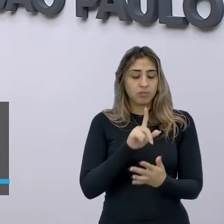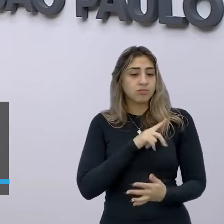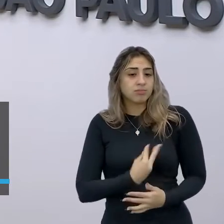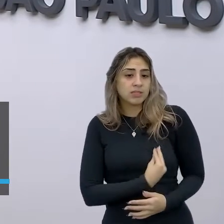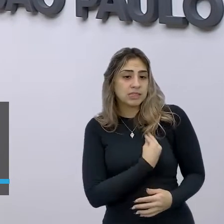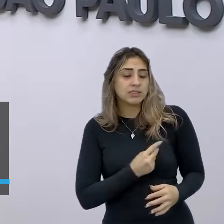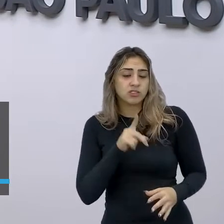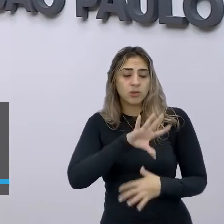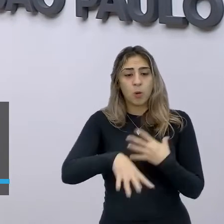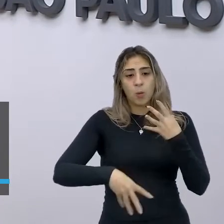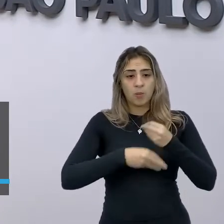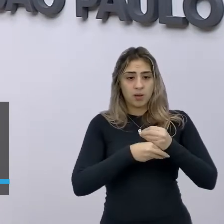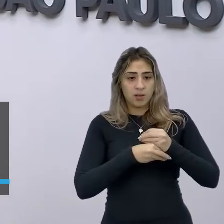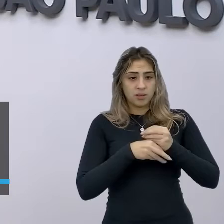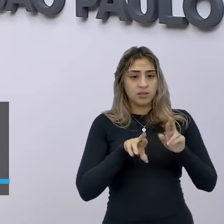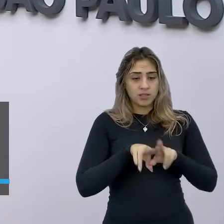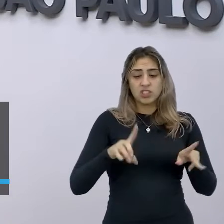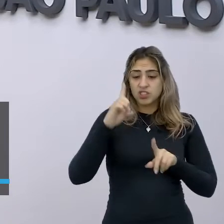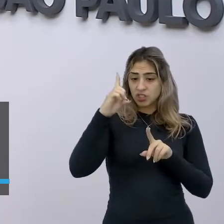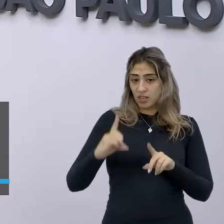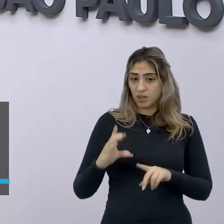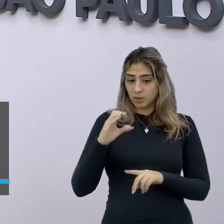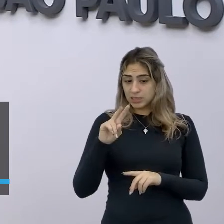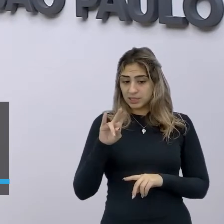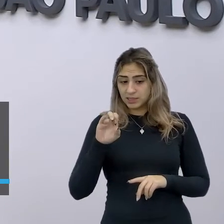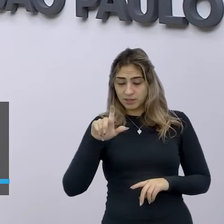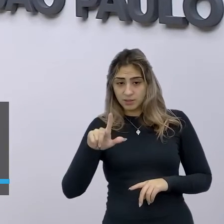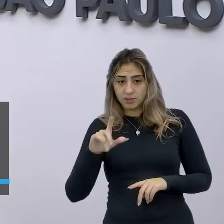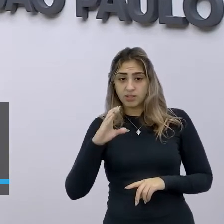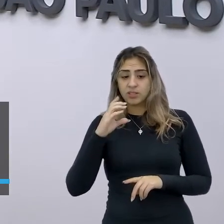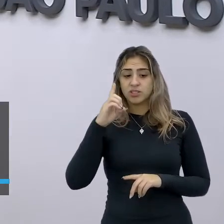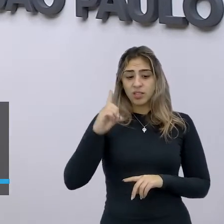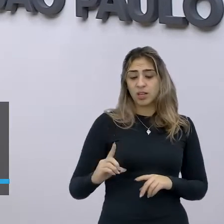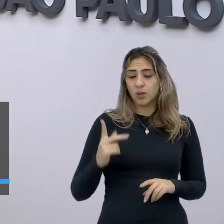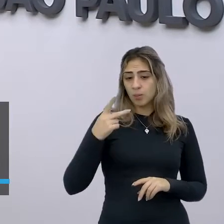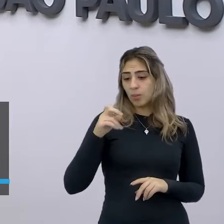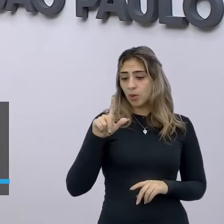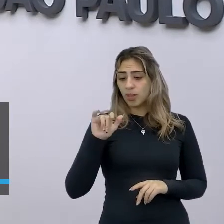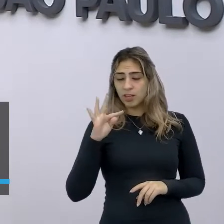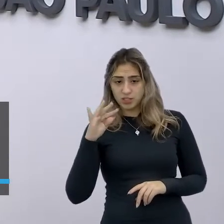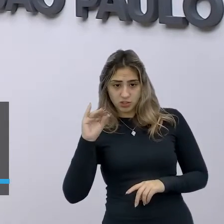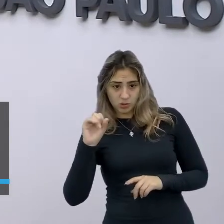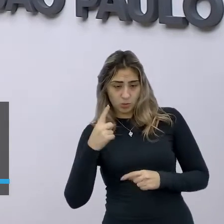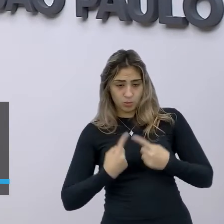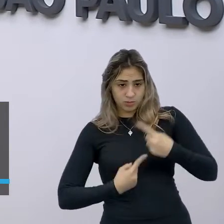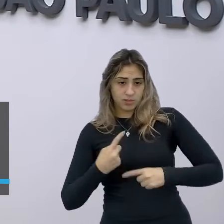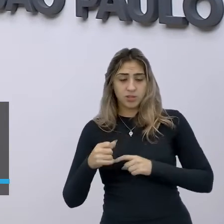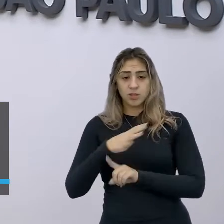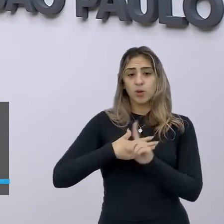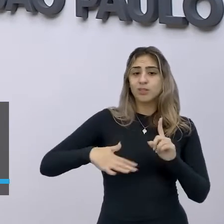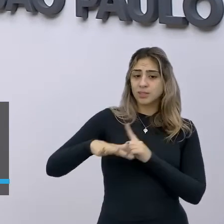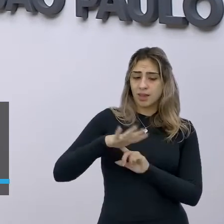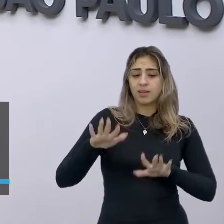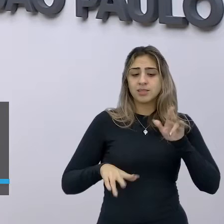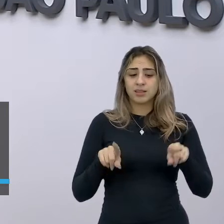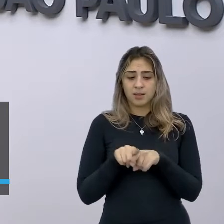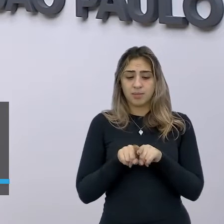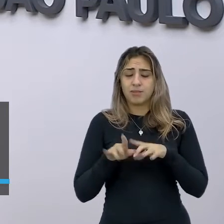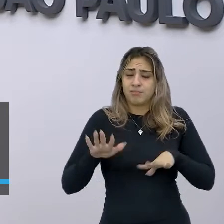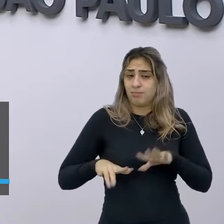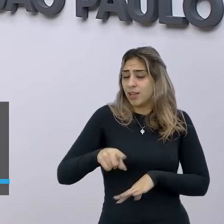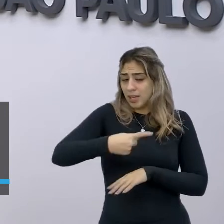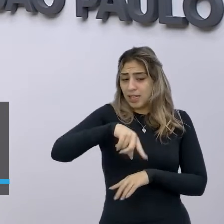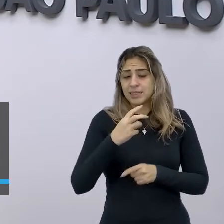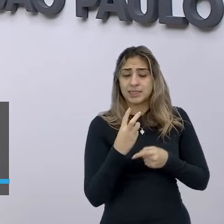esses componentes que são os direitos civis, os direitos políticos e os direitos sociais, pelo menos, tá certo? Então